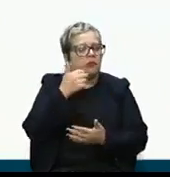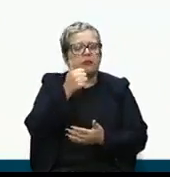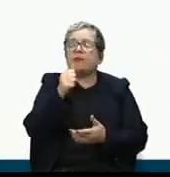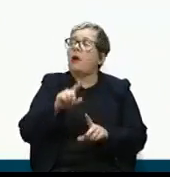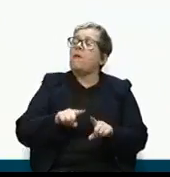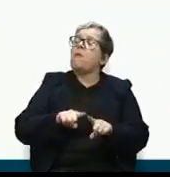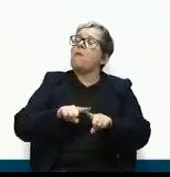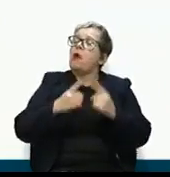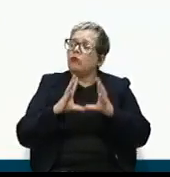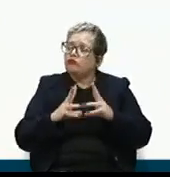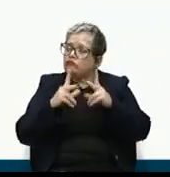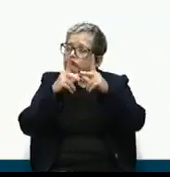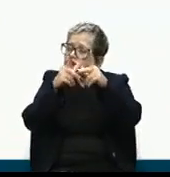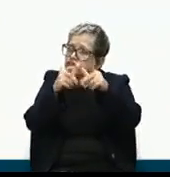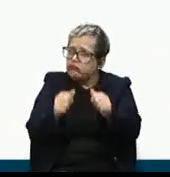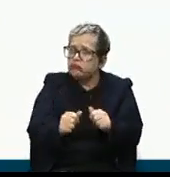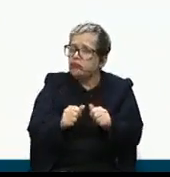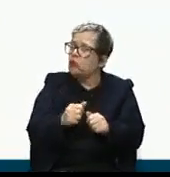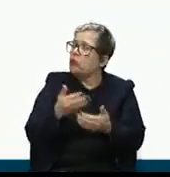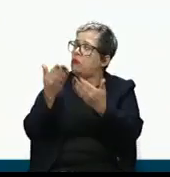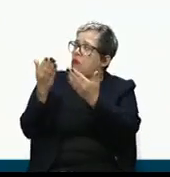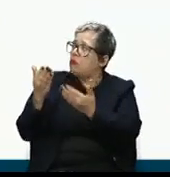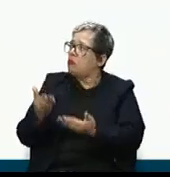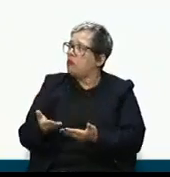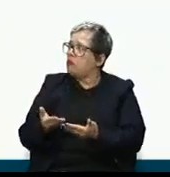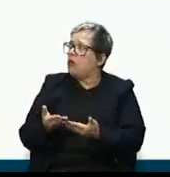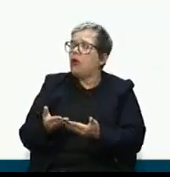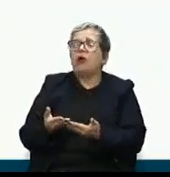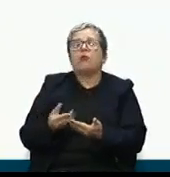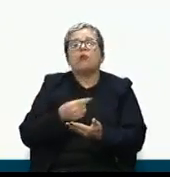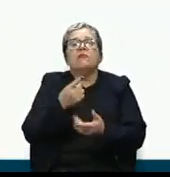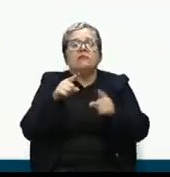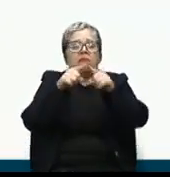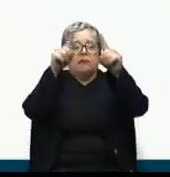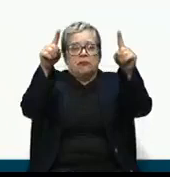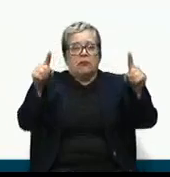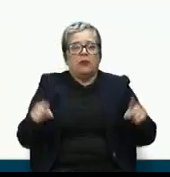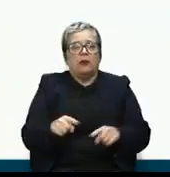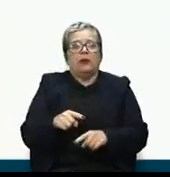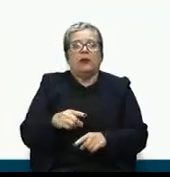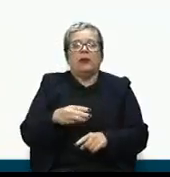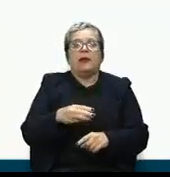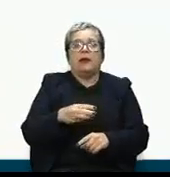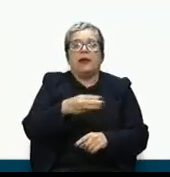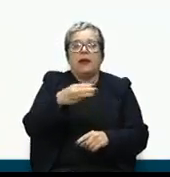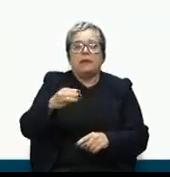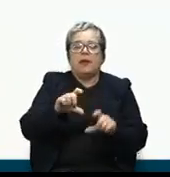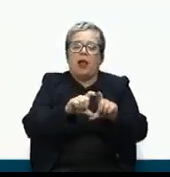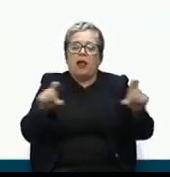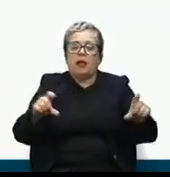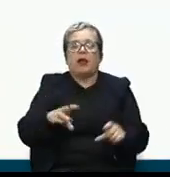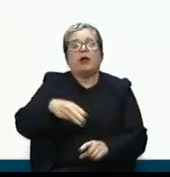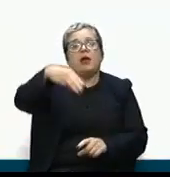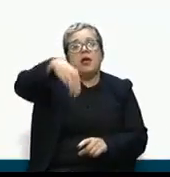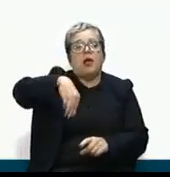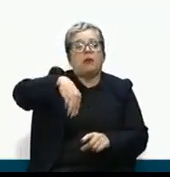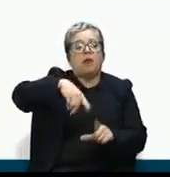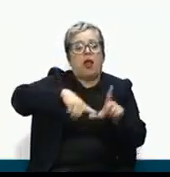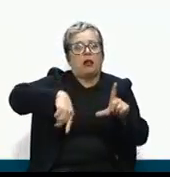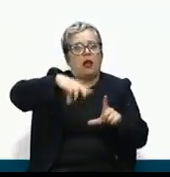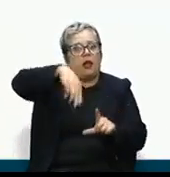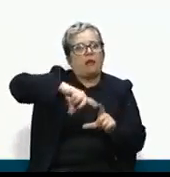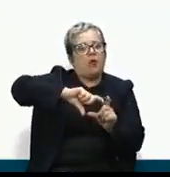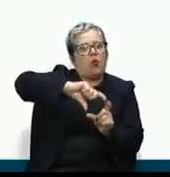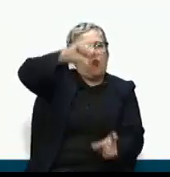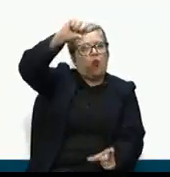forma geral, ou seja, genericamente, uma matriz de M linhas e N colunas é